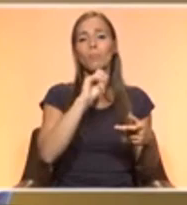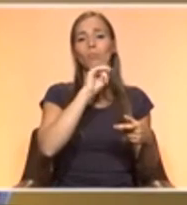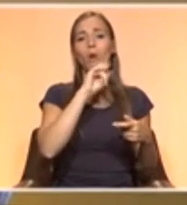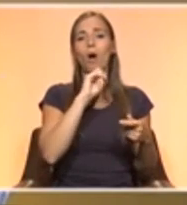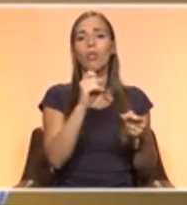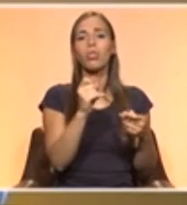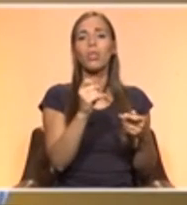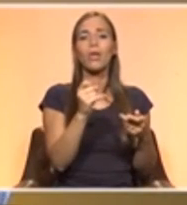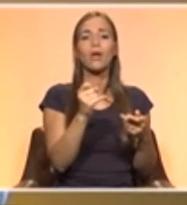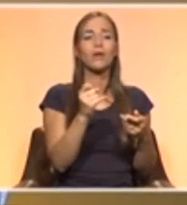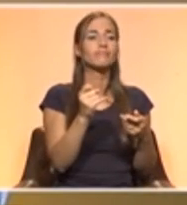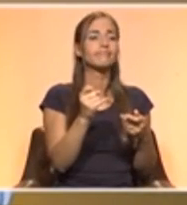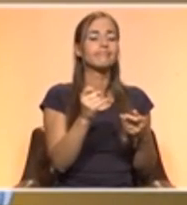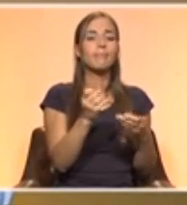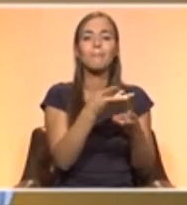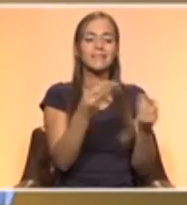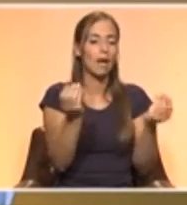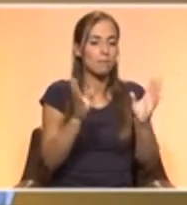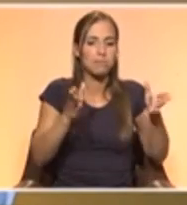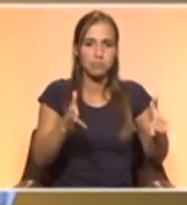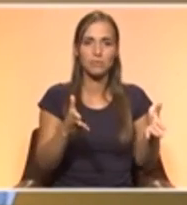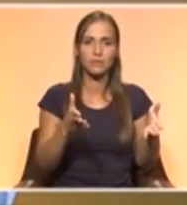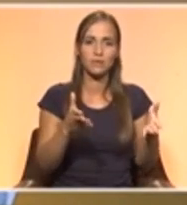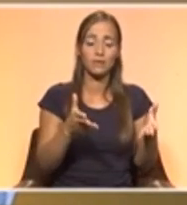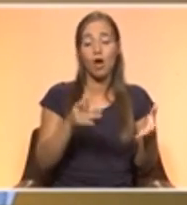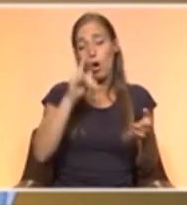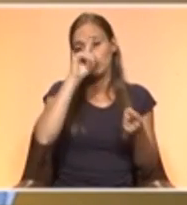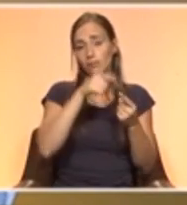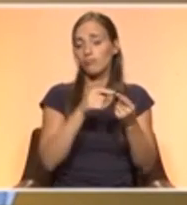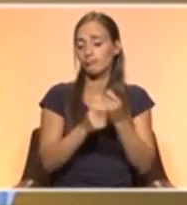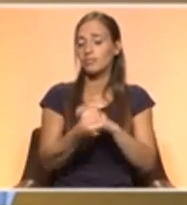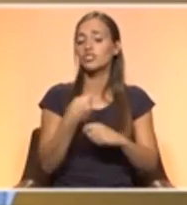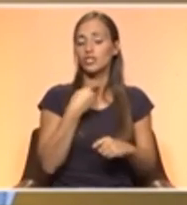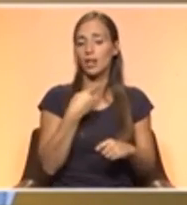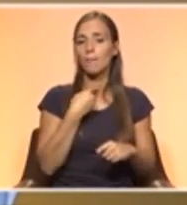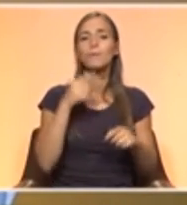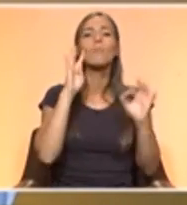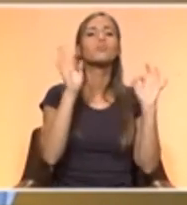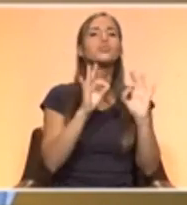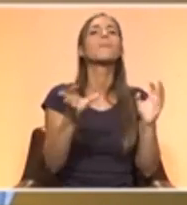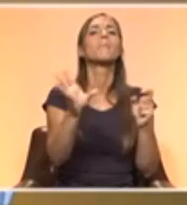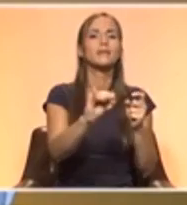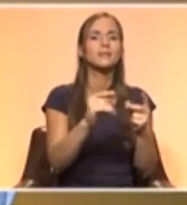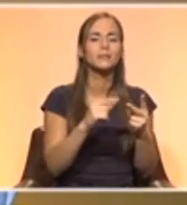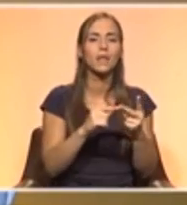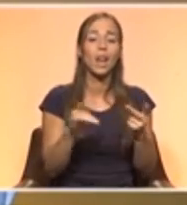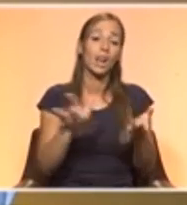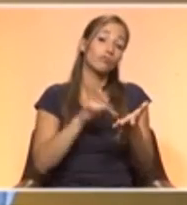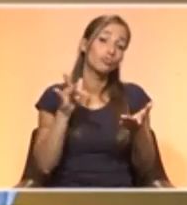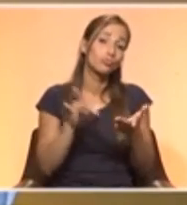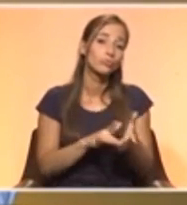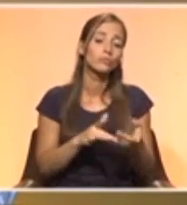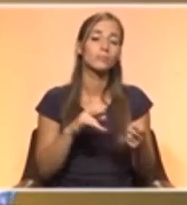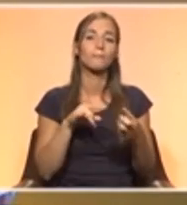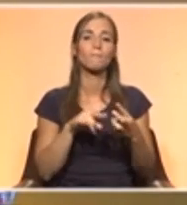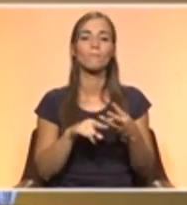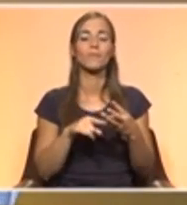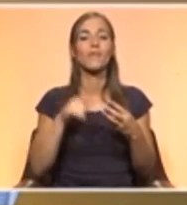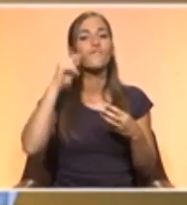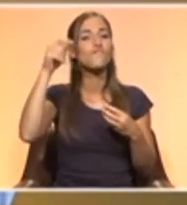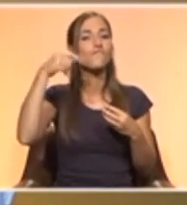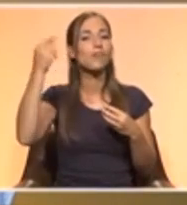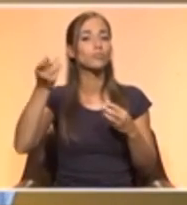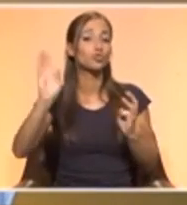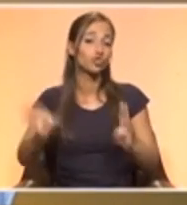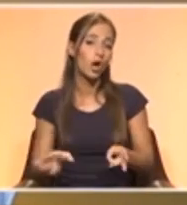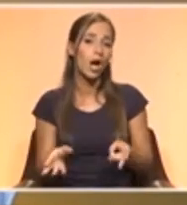desmaterializado a tendência passar mesmo e para o mais música os livros A os vídeos já são por